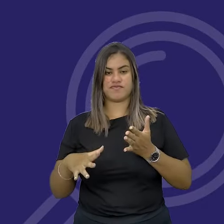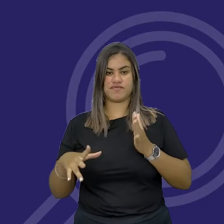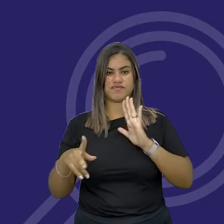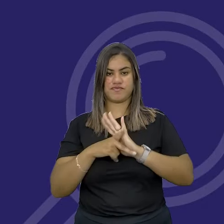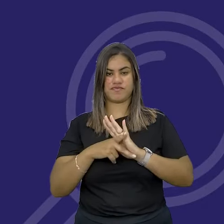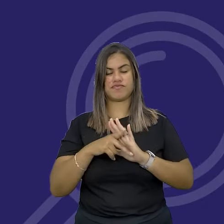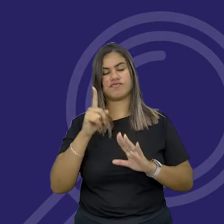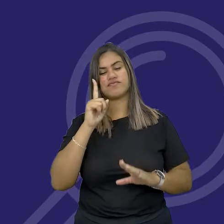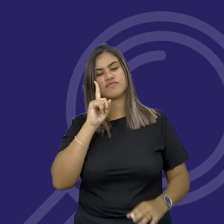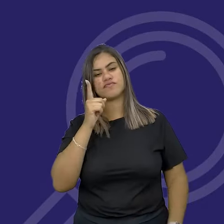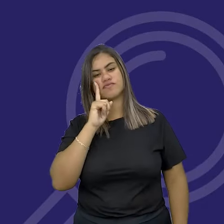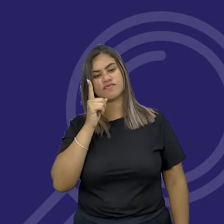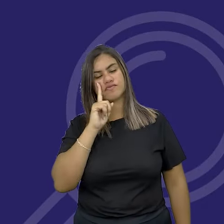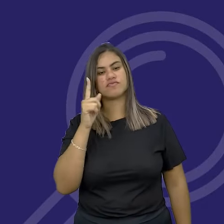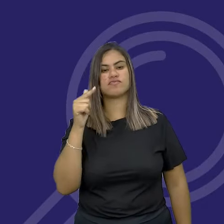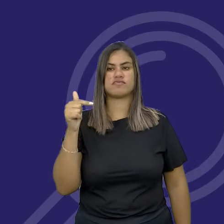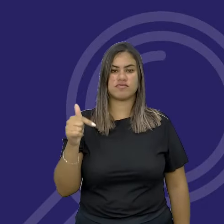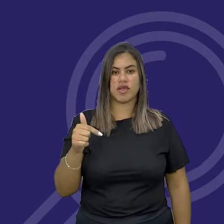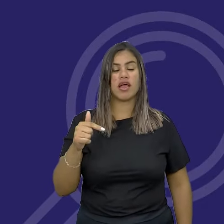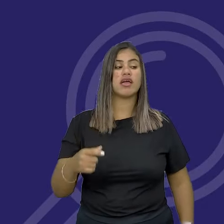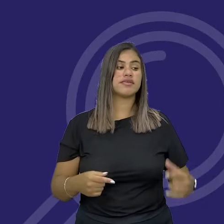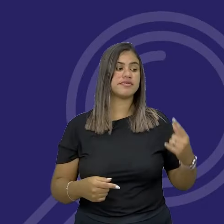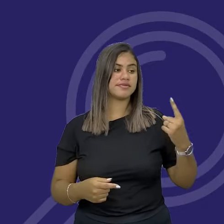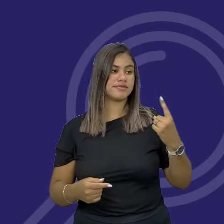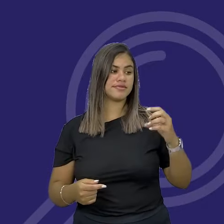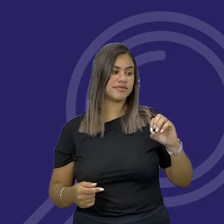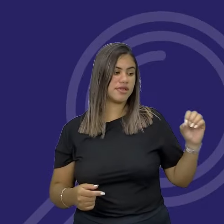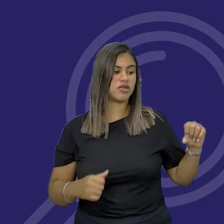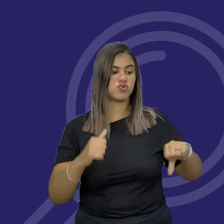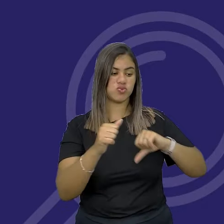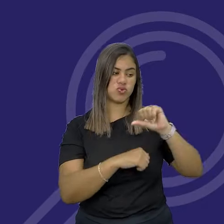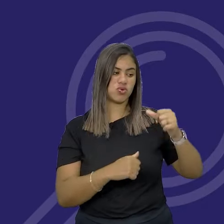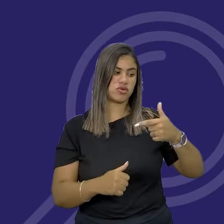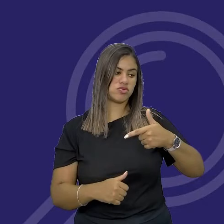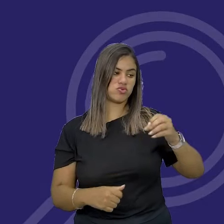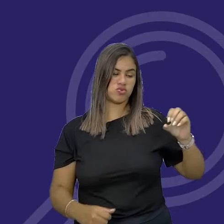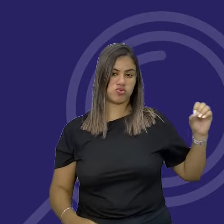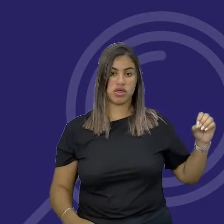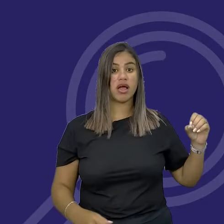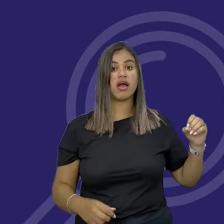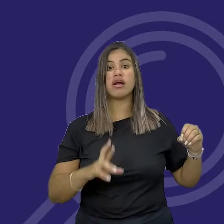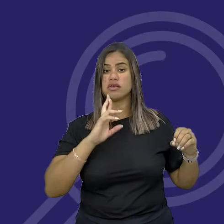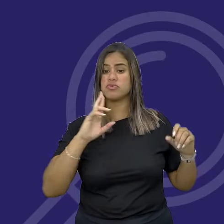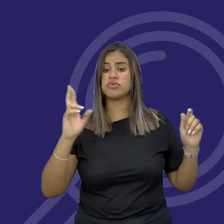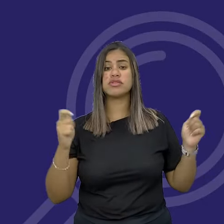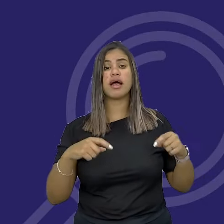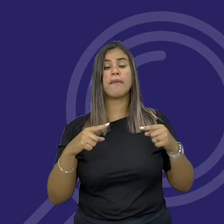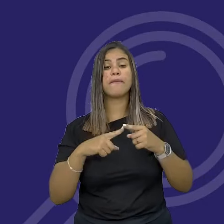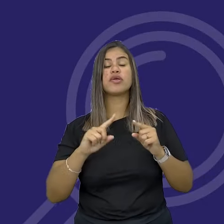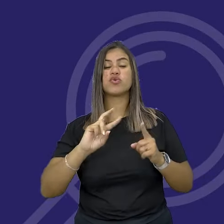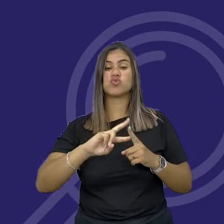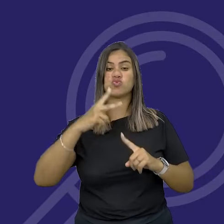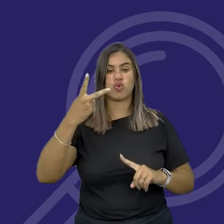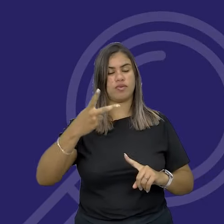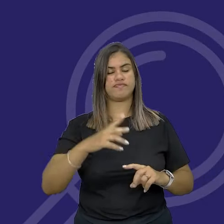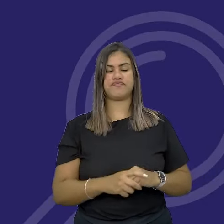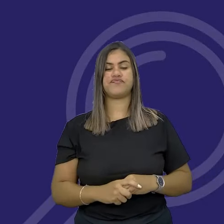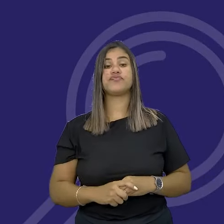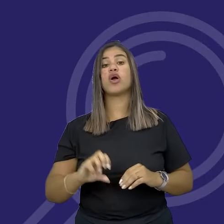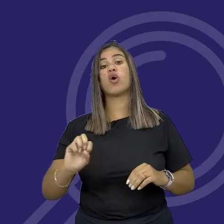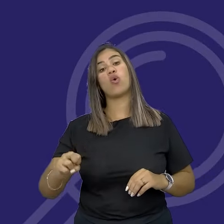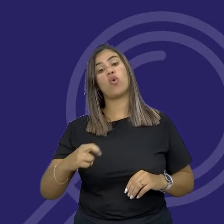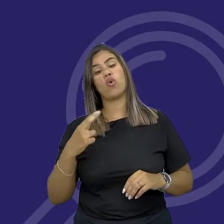7 dias, do 100, que vira 200, ele pode ser resolvido só dobrando os resultados, ou ele